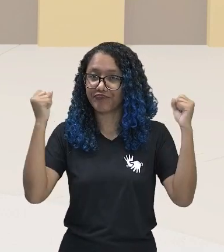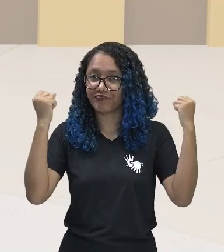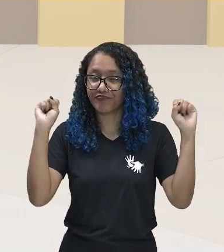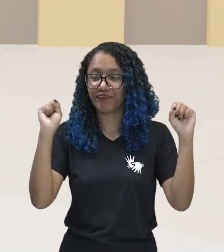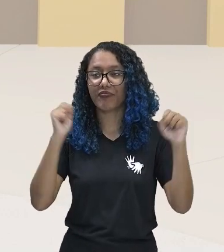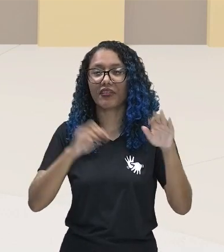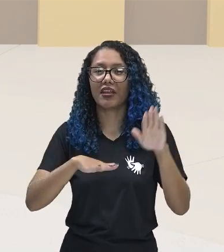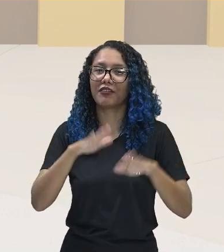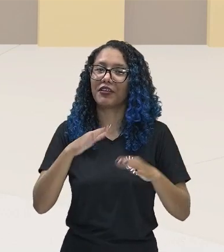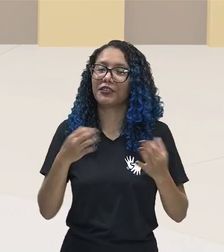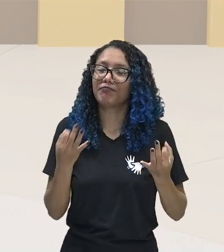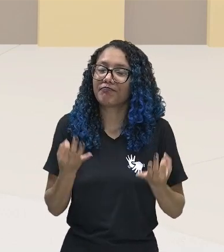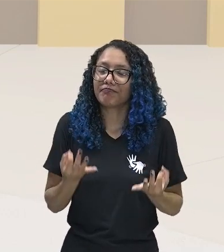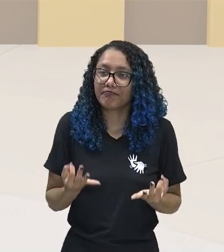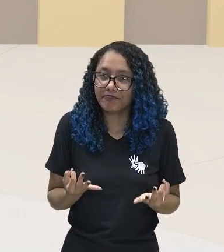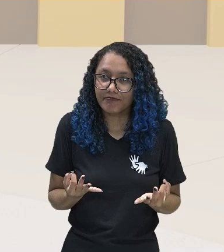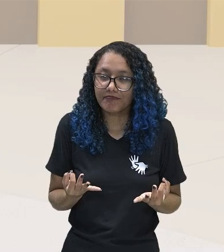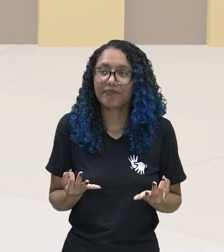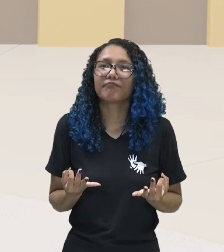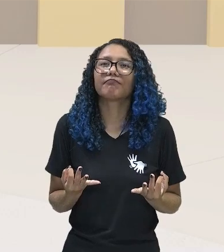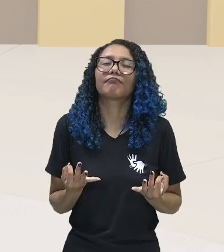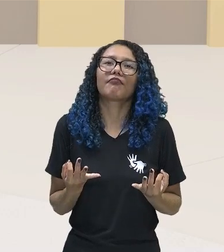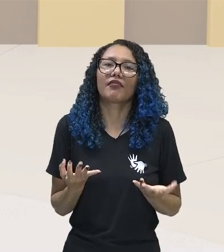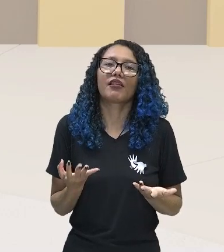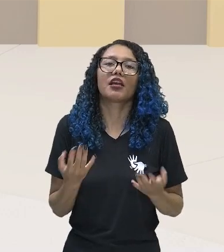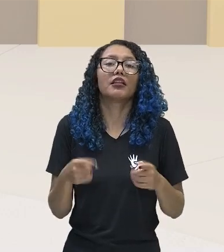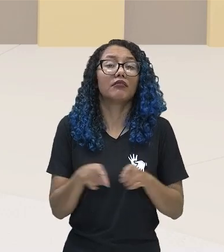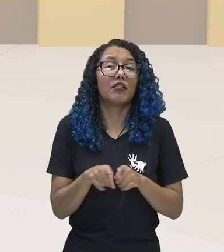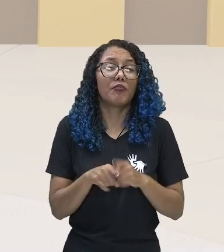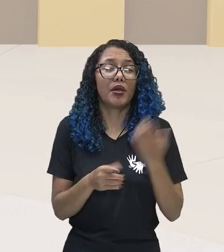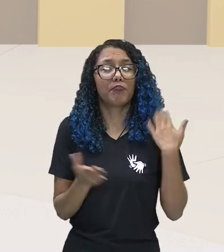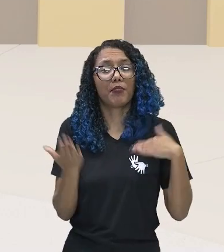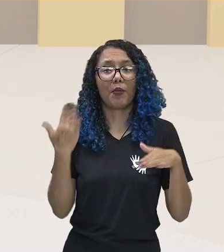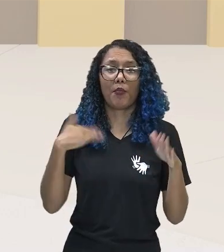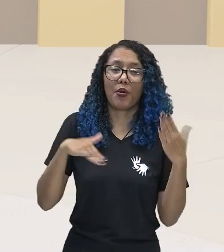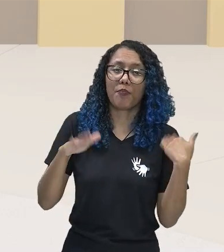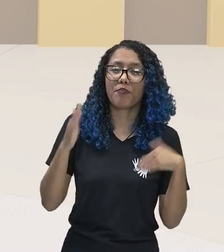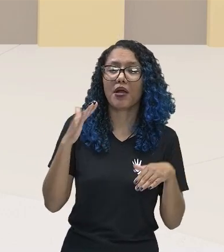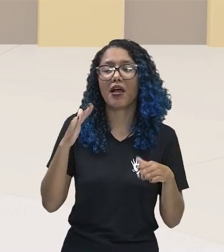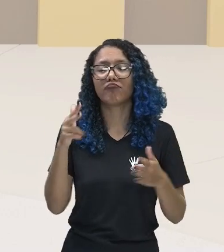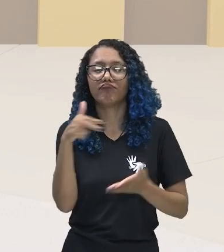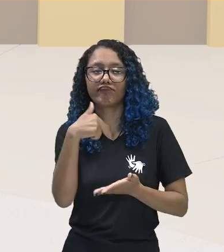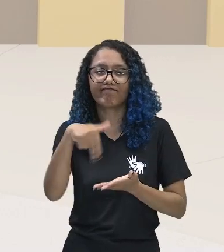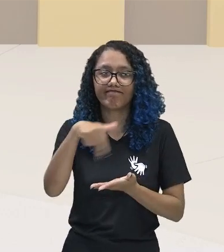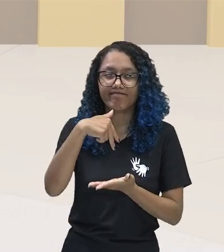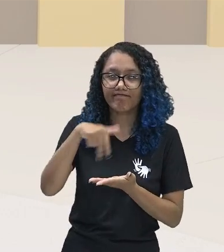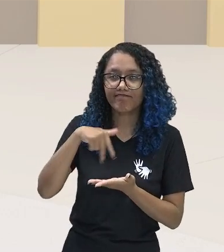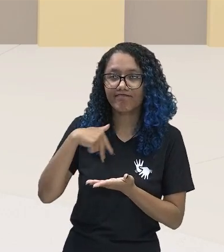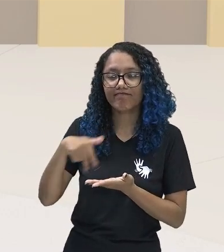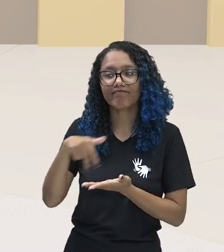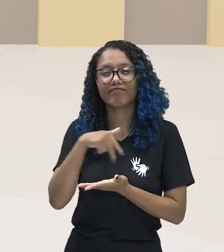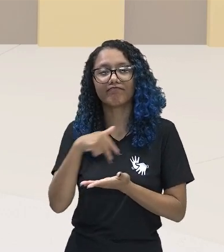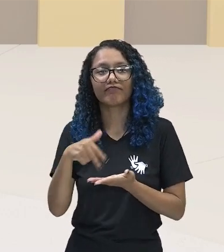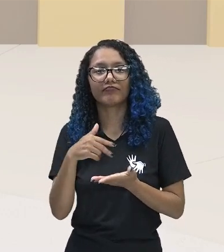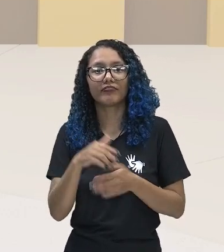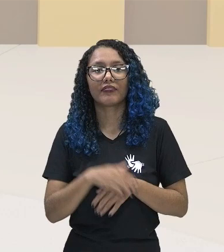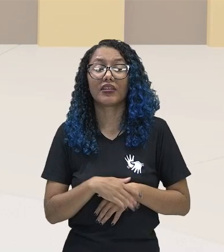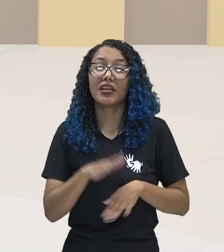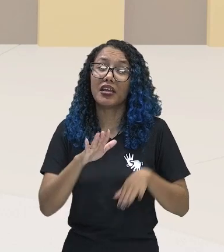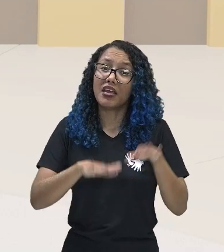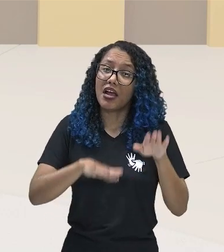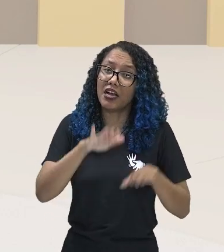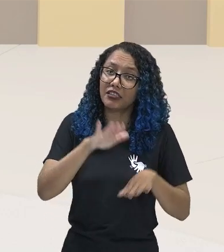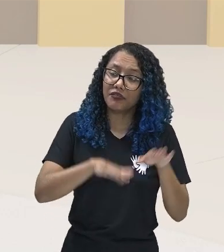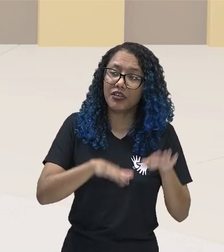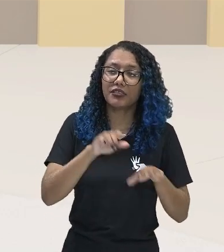está meditando, né? Nós vemos ela passeando, dançando. E aí, sempre um desnível, às vezes um